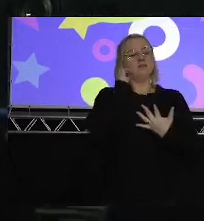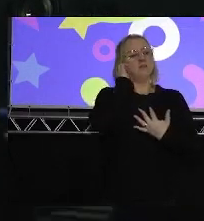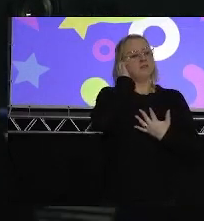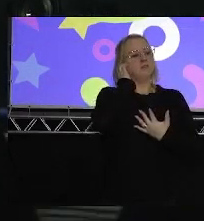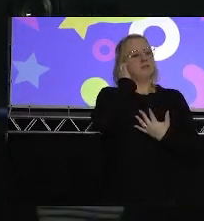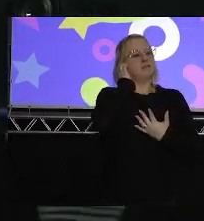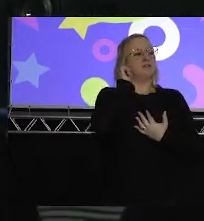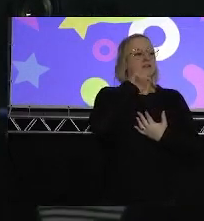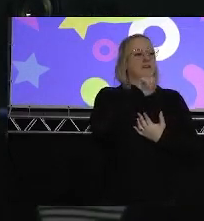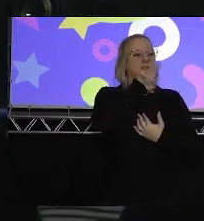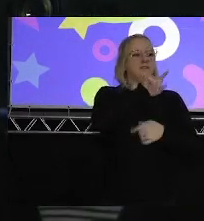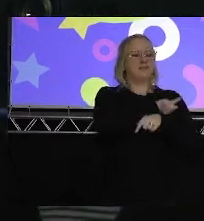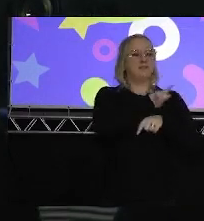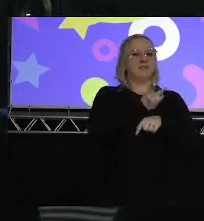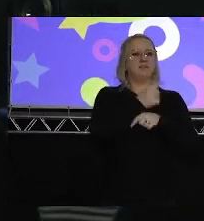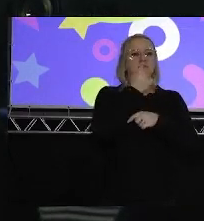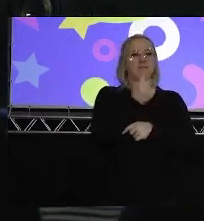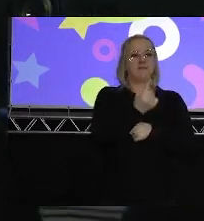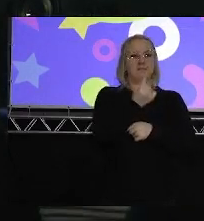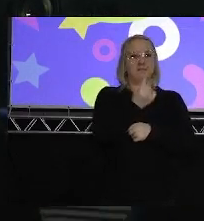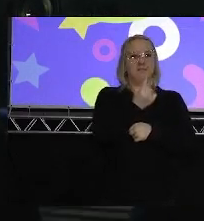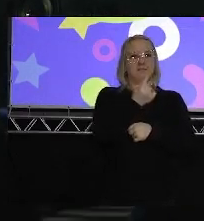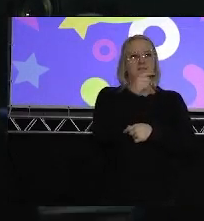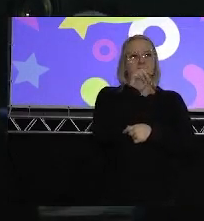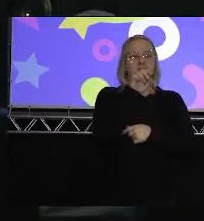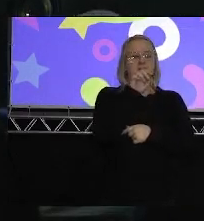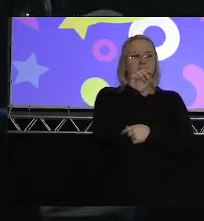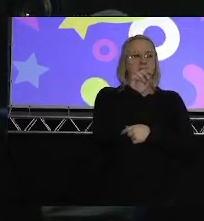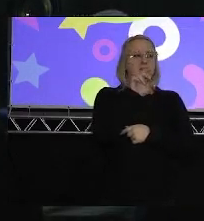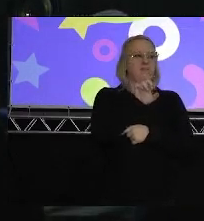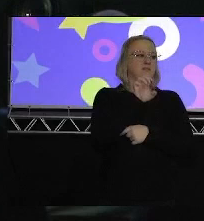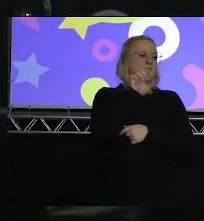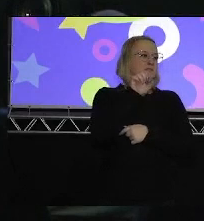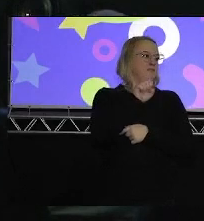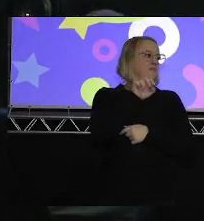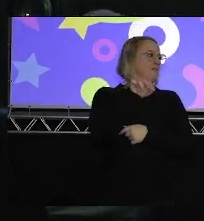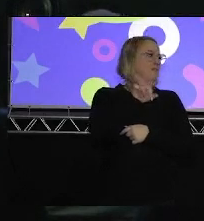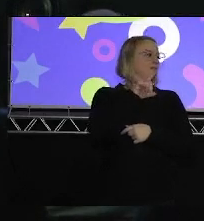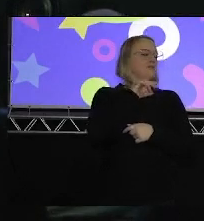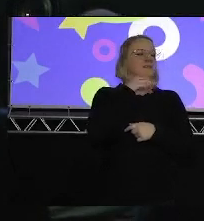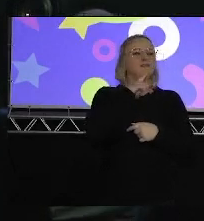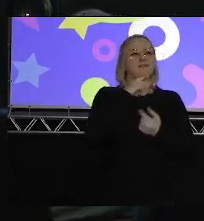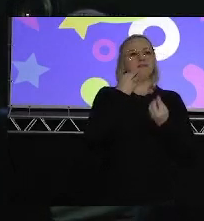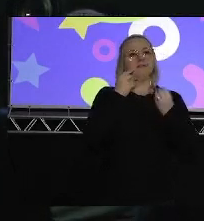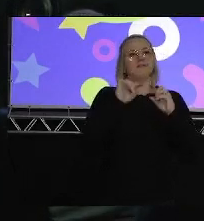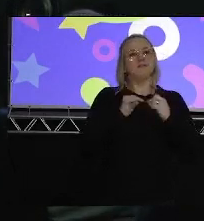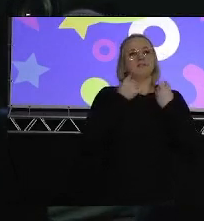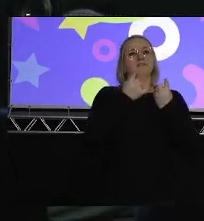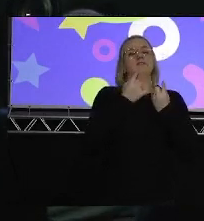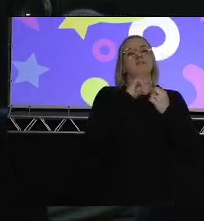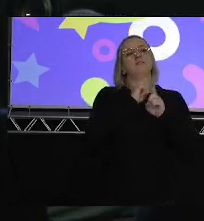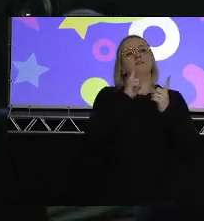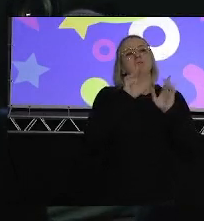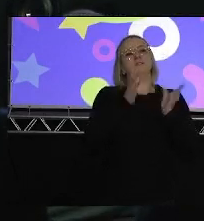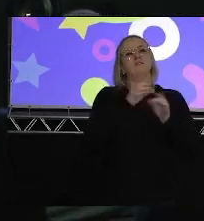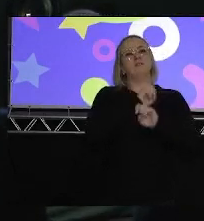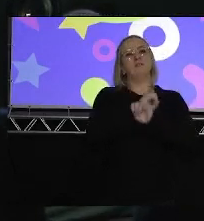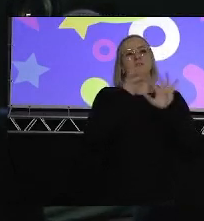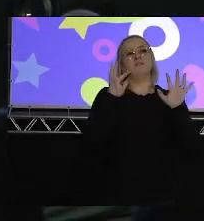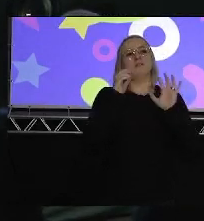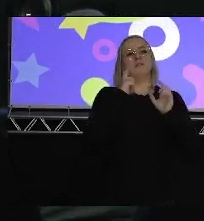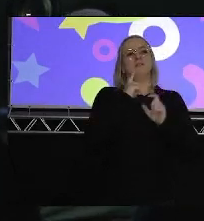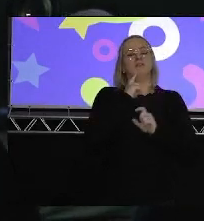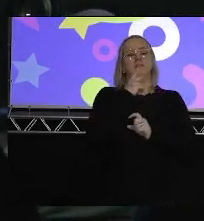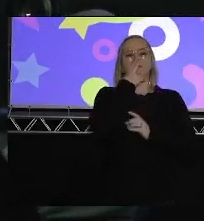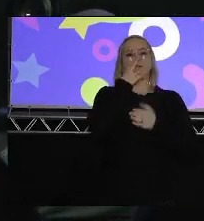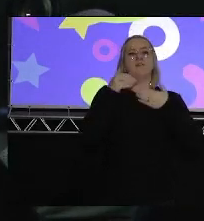é gestor de uma das VSMs, né? Ele diz, olha, ainda tem desafio superar, mas agora temos mais clareza, temos know-how, temos um